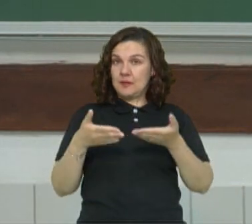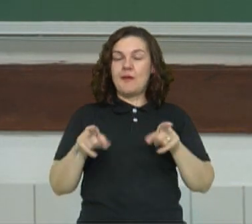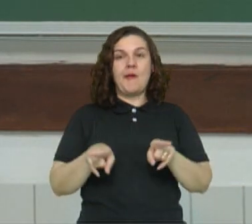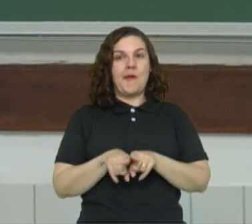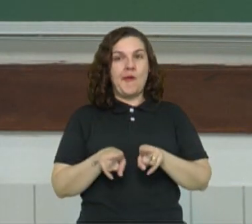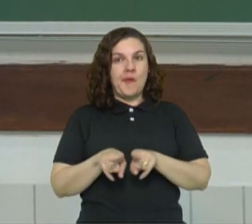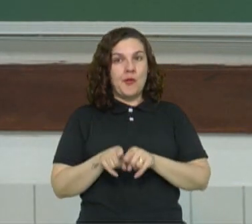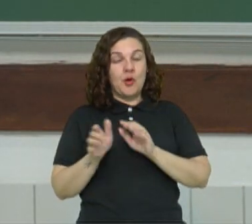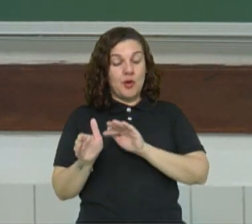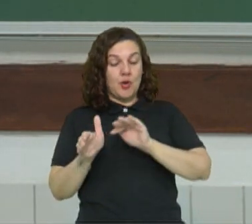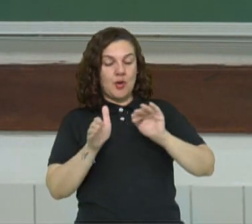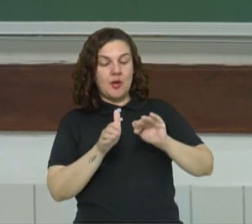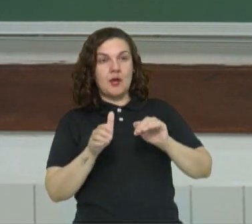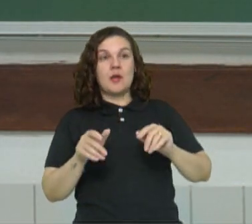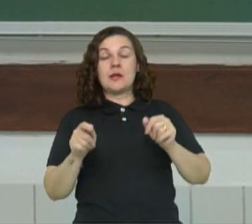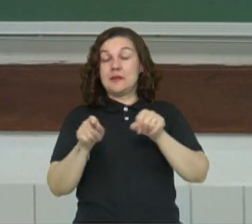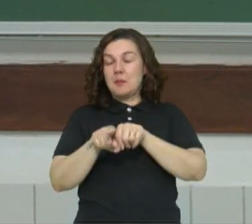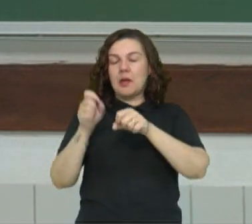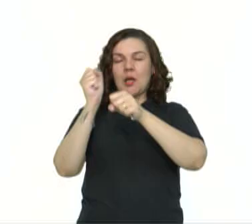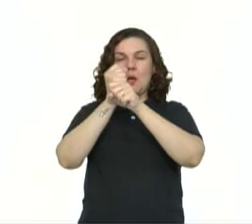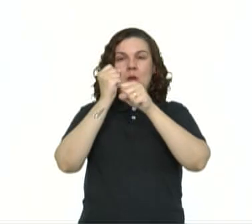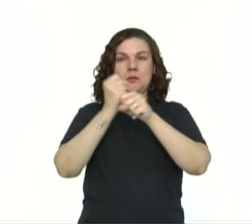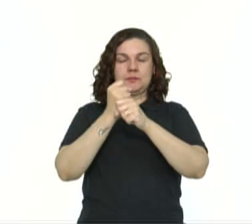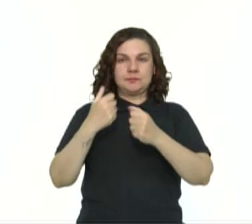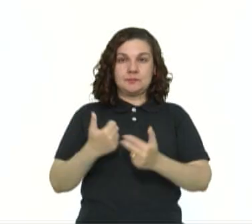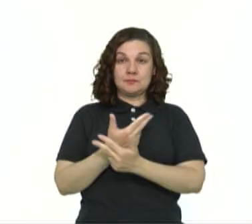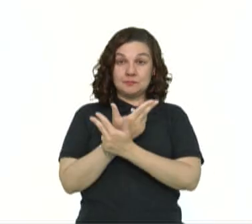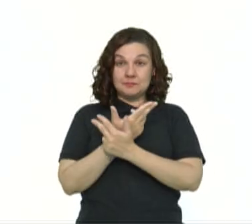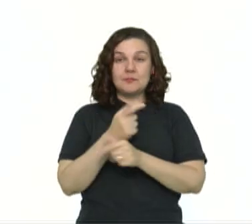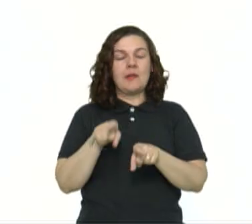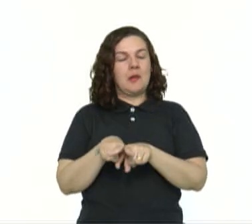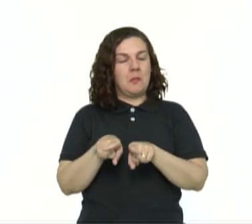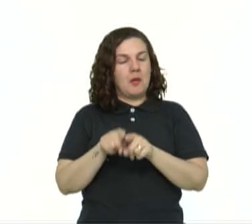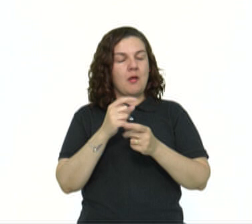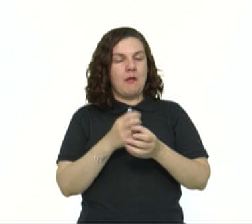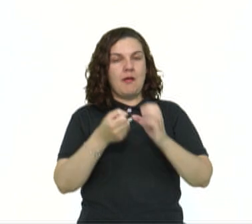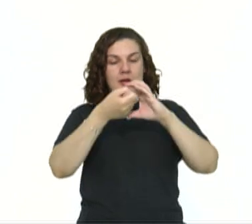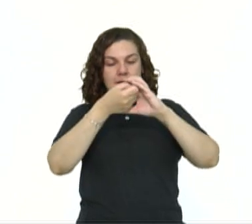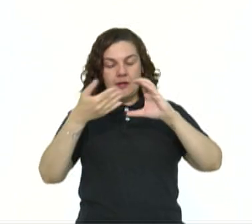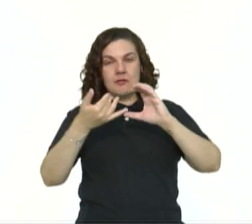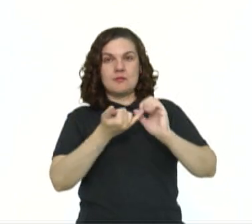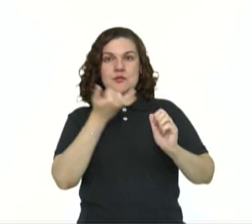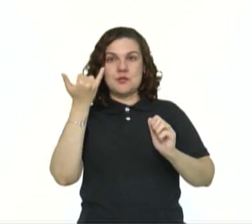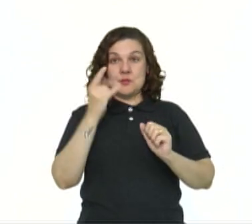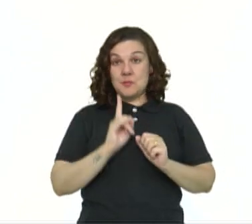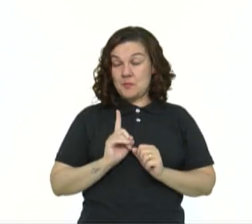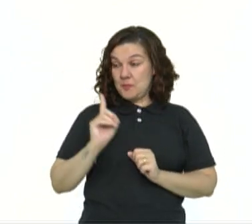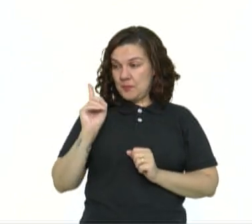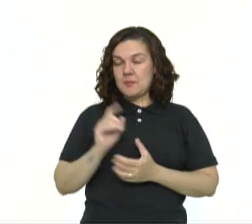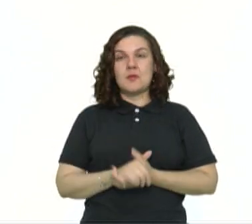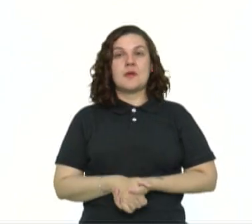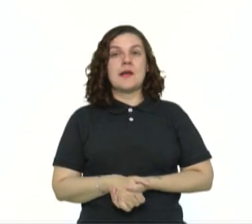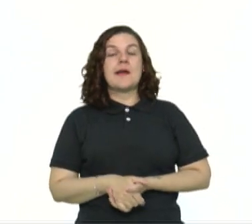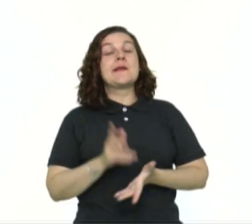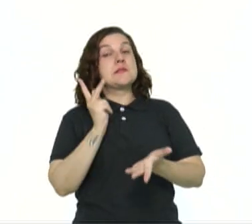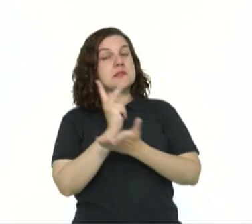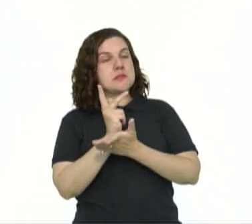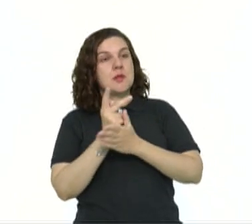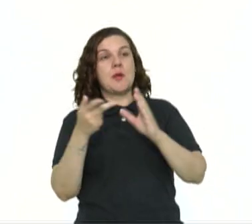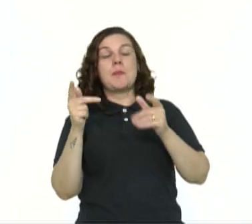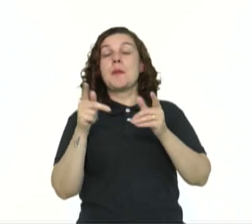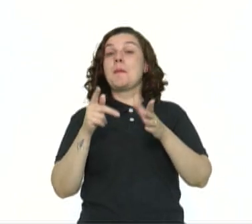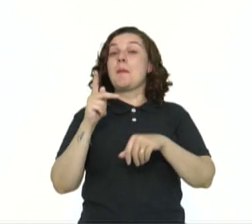Vamos entrar em esculturas, que também é uma característica muito importante. Ela é feita em